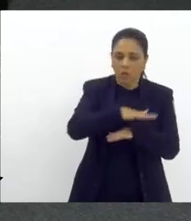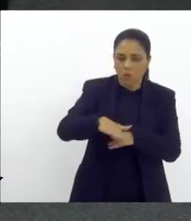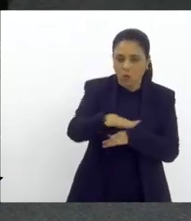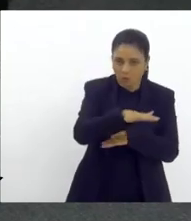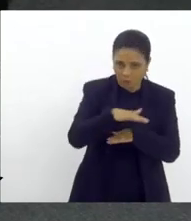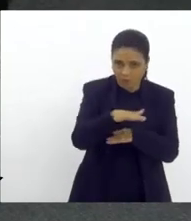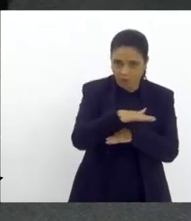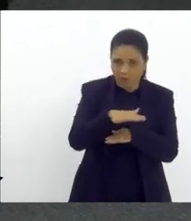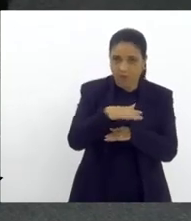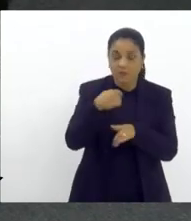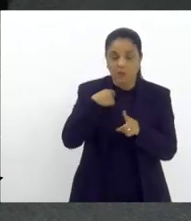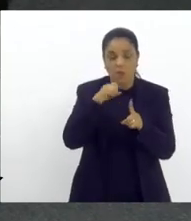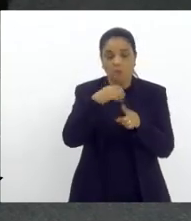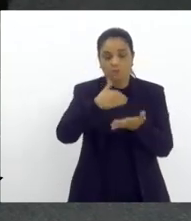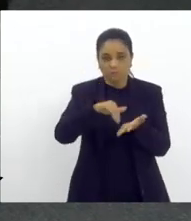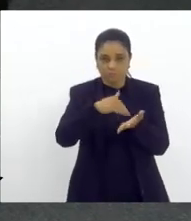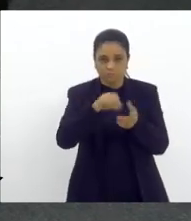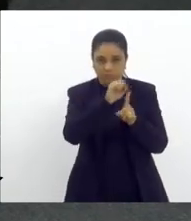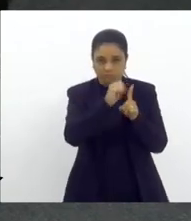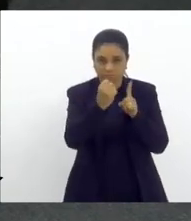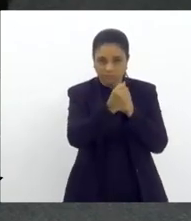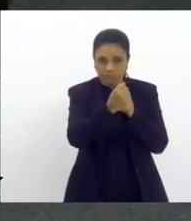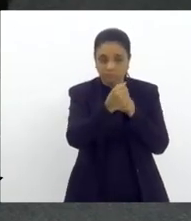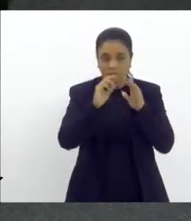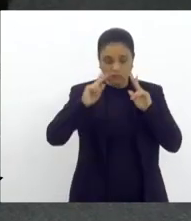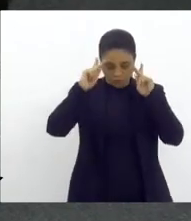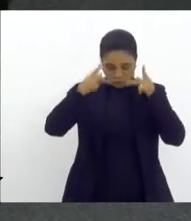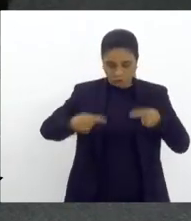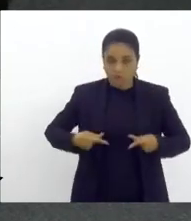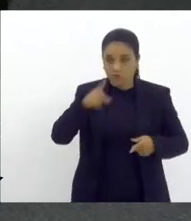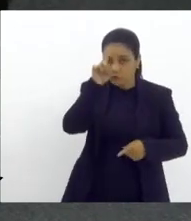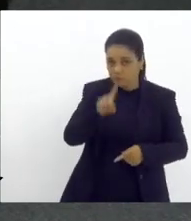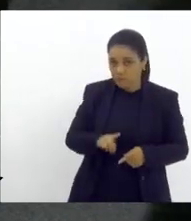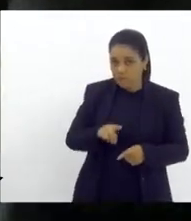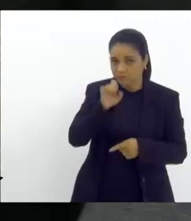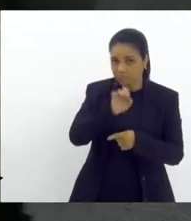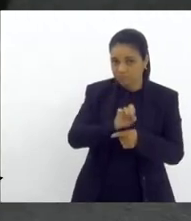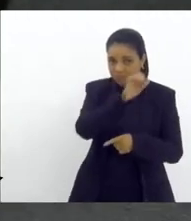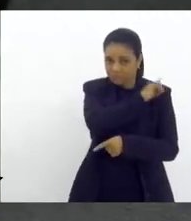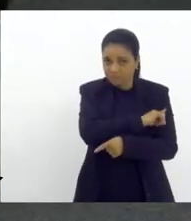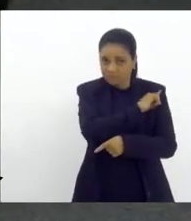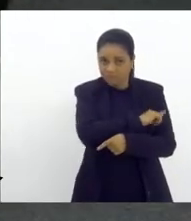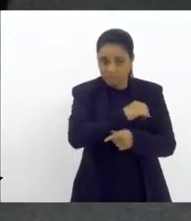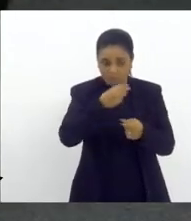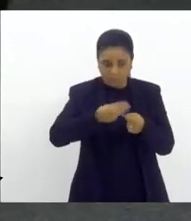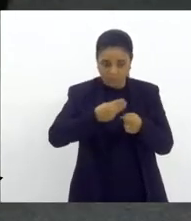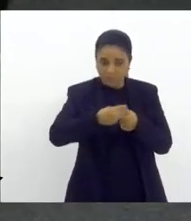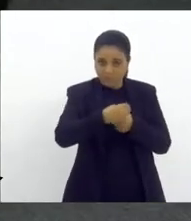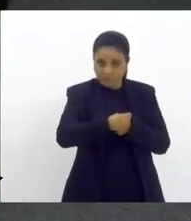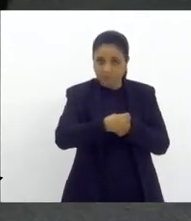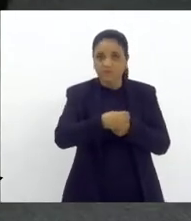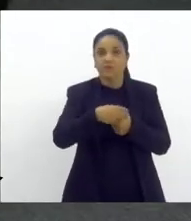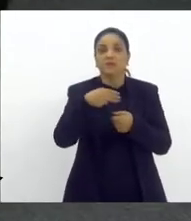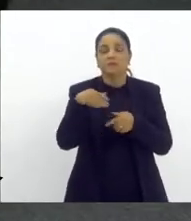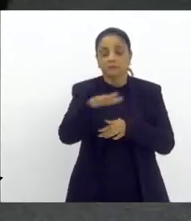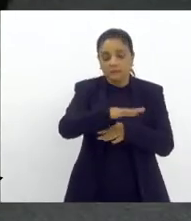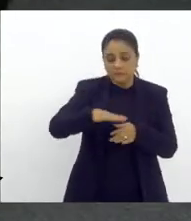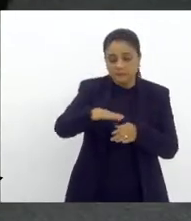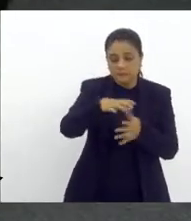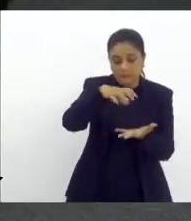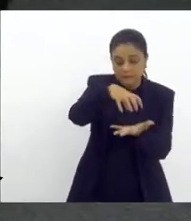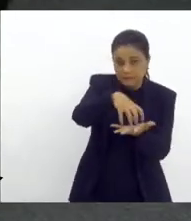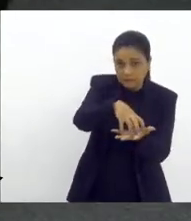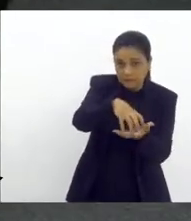secretário de assistente social Direitos Humanos o município do Rio nós atendemos ali naquela região na central do Brasil